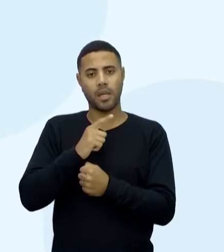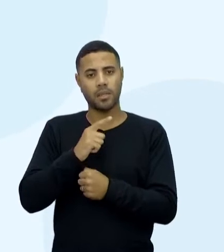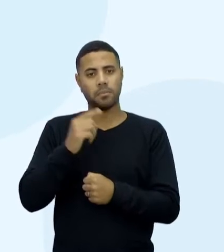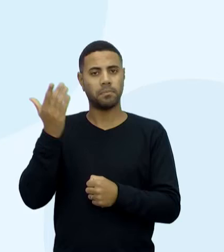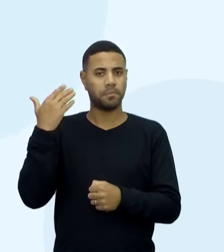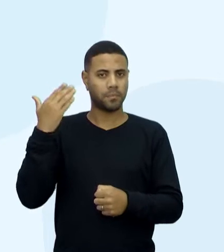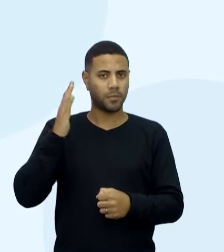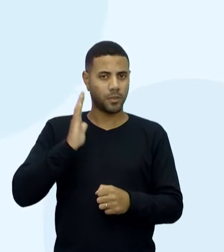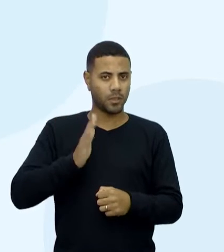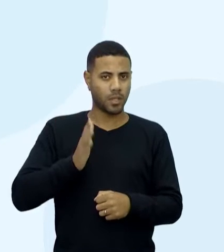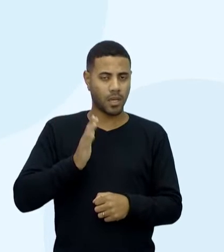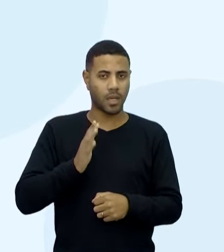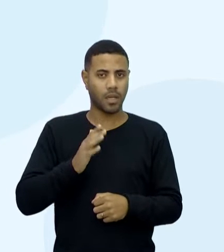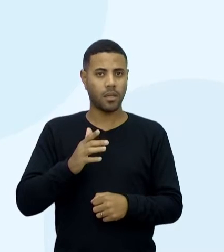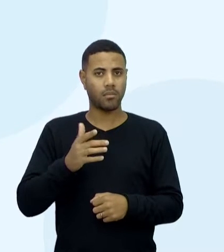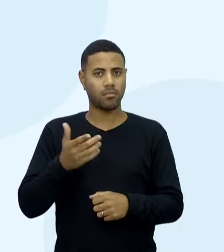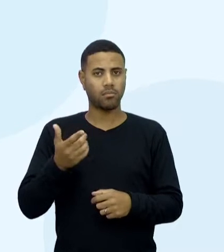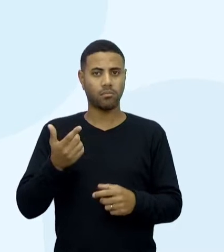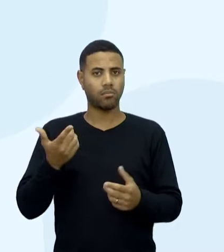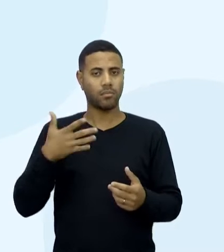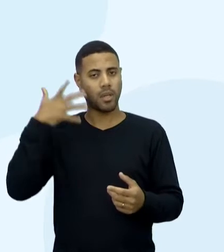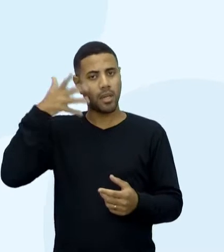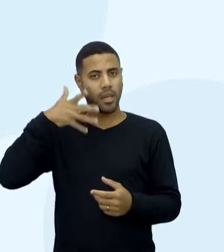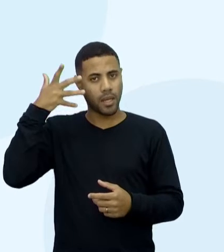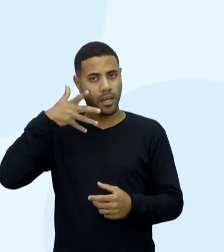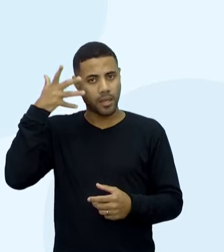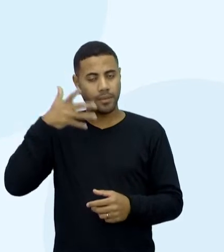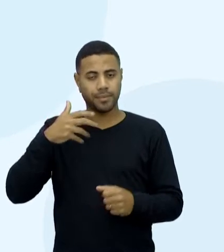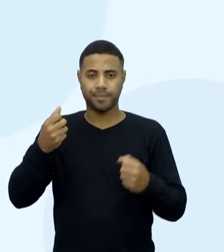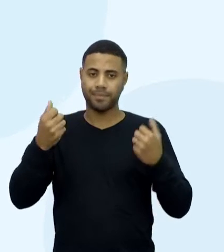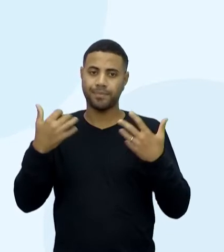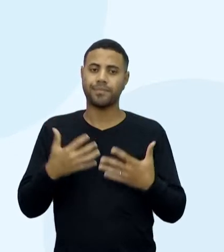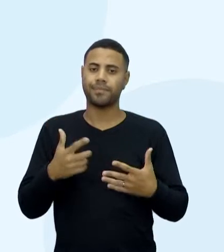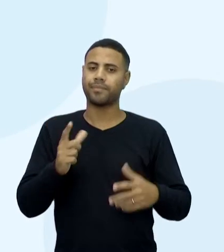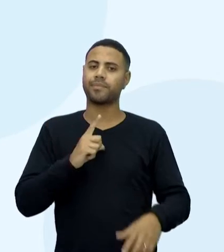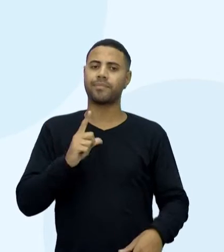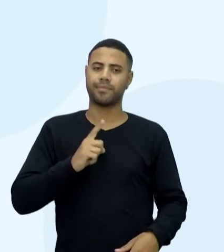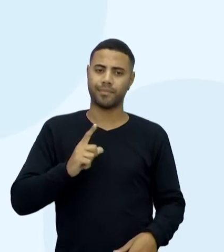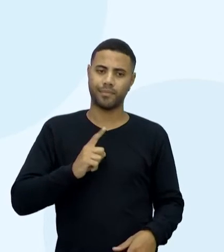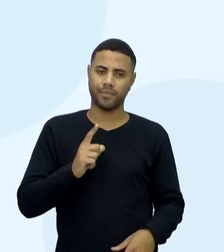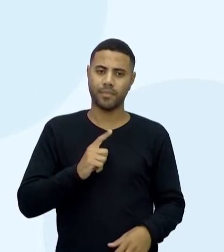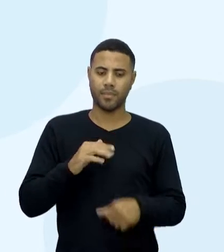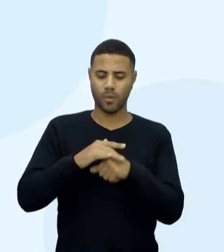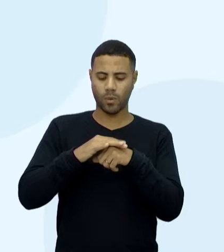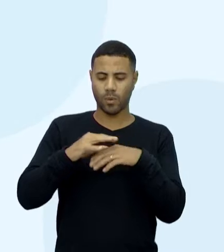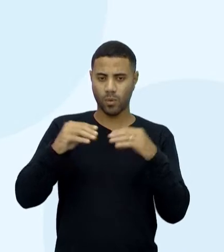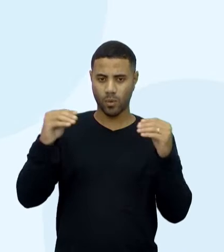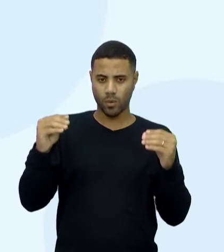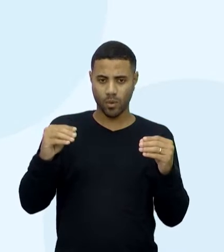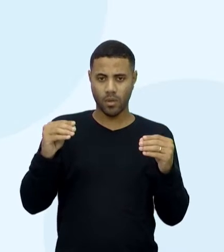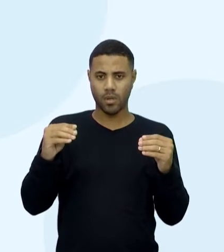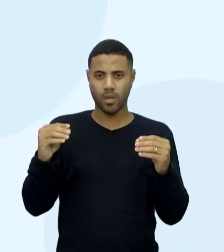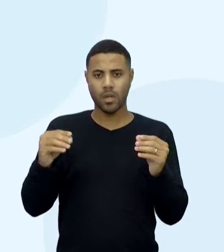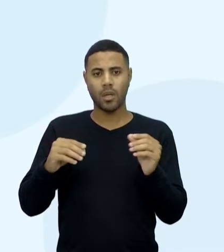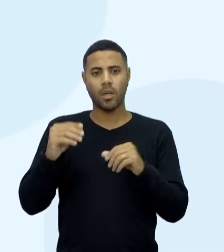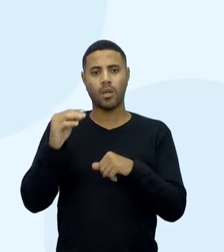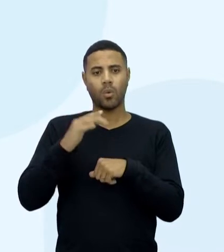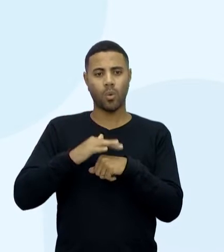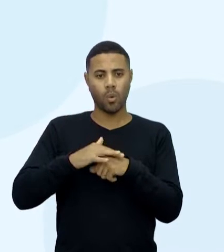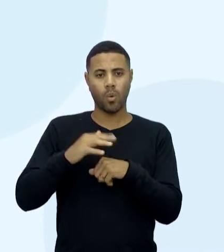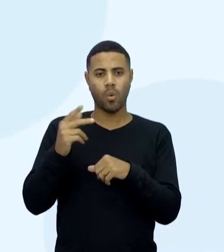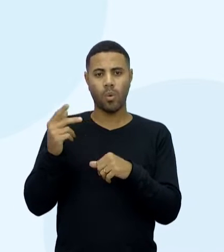vez você já ouviu discursos que consideram que já existe cura né para certas doenças